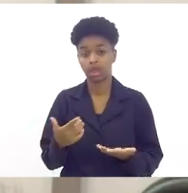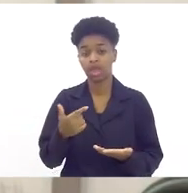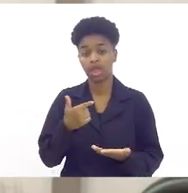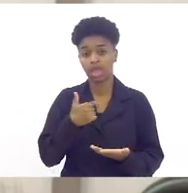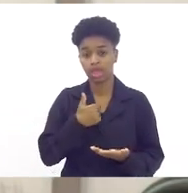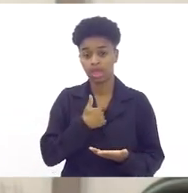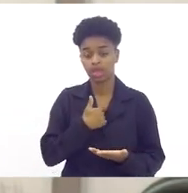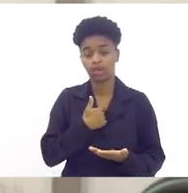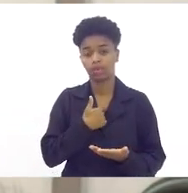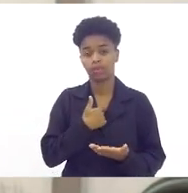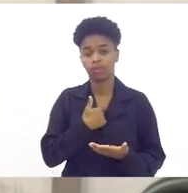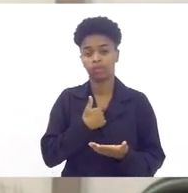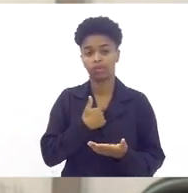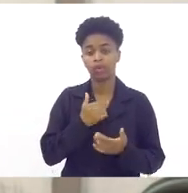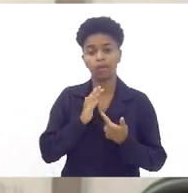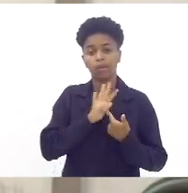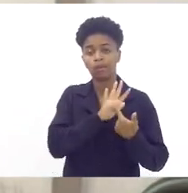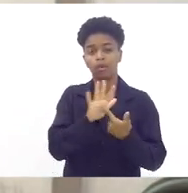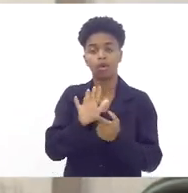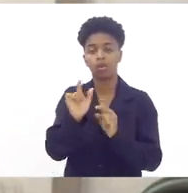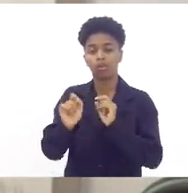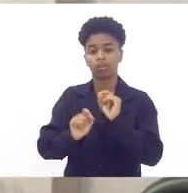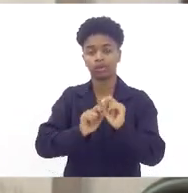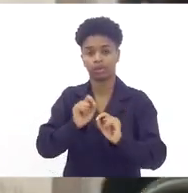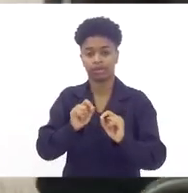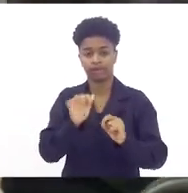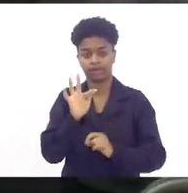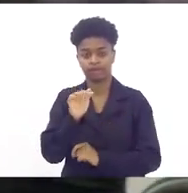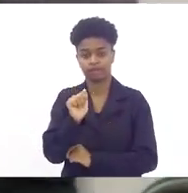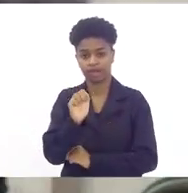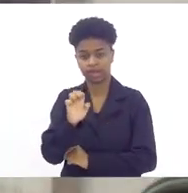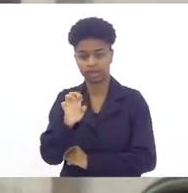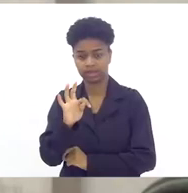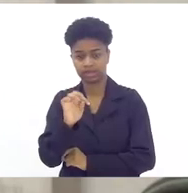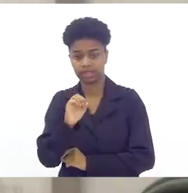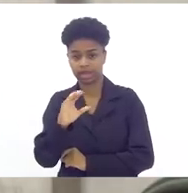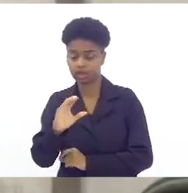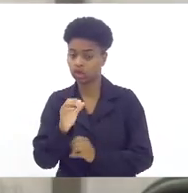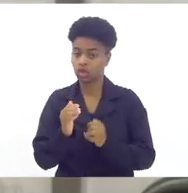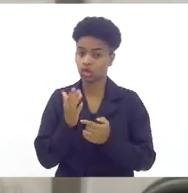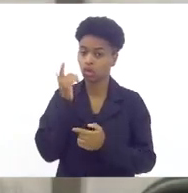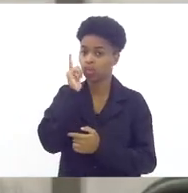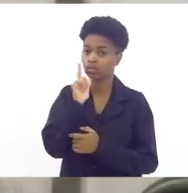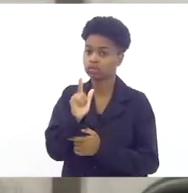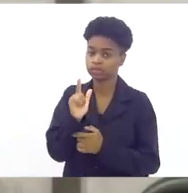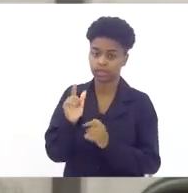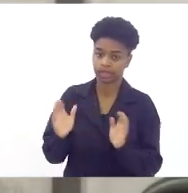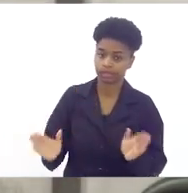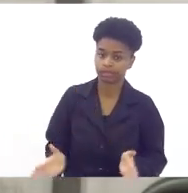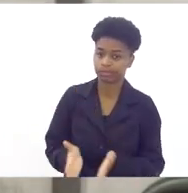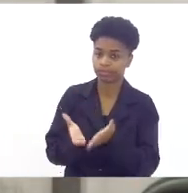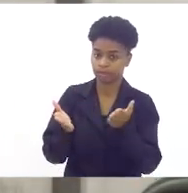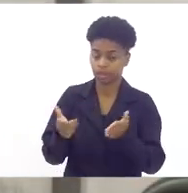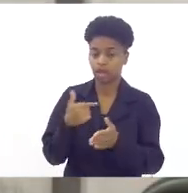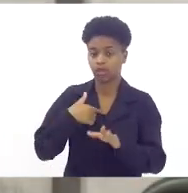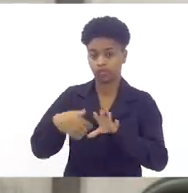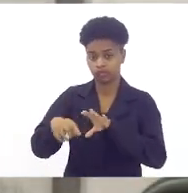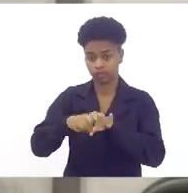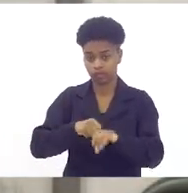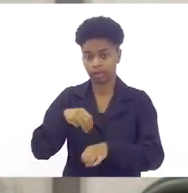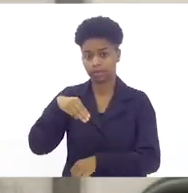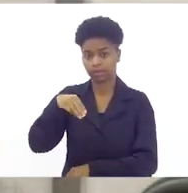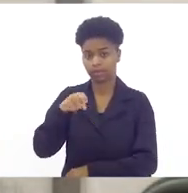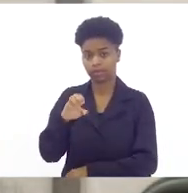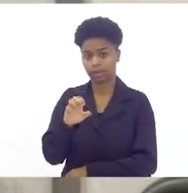que o ensino da Faetec é capaz de proporcionar eu fiz o curso técnico em mecânica no